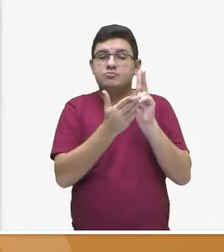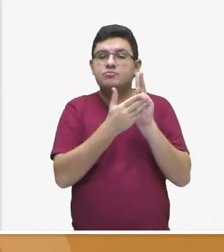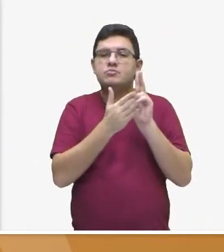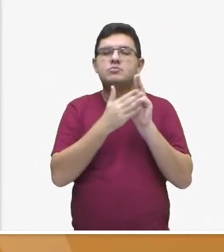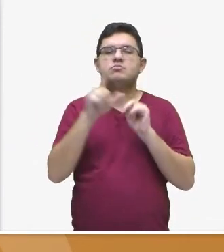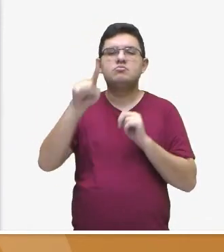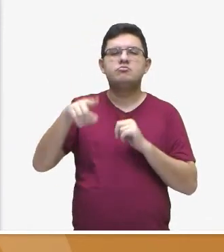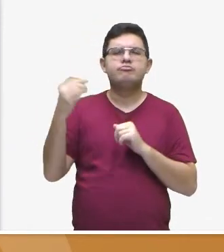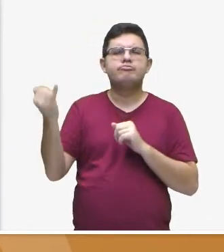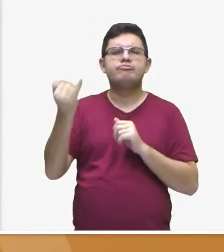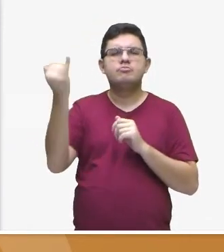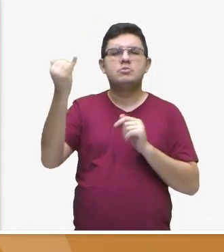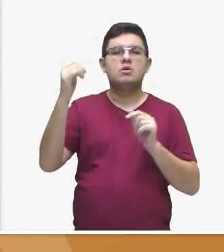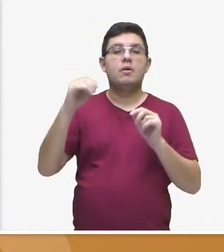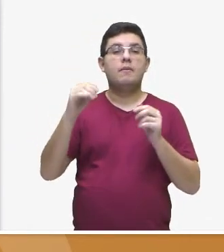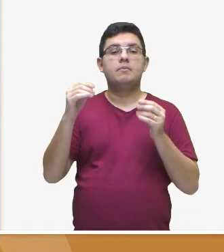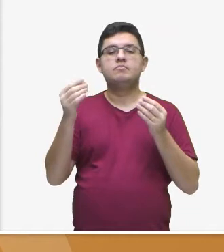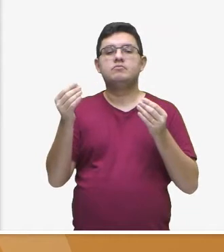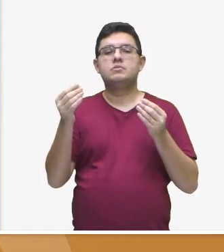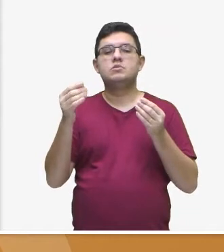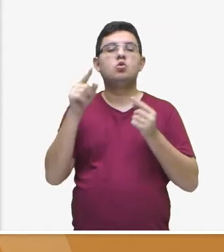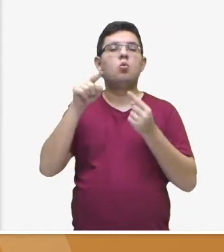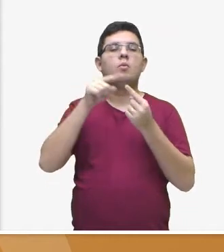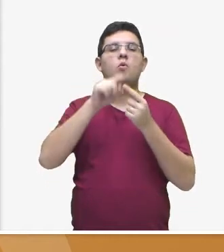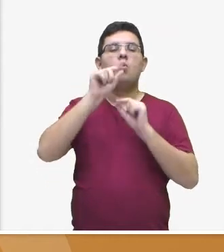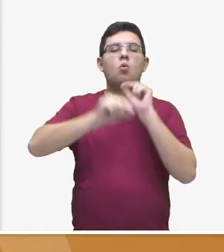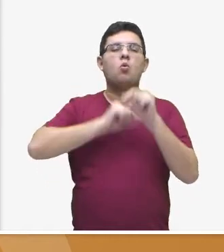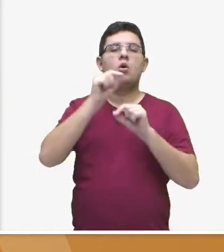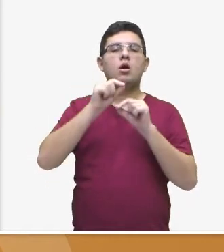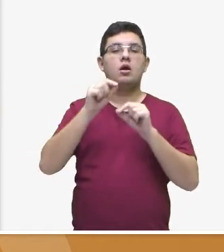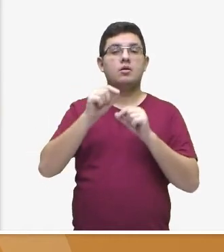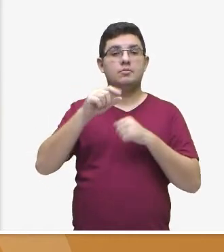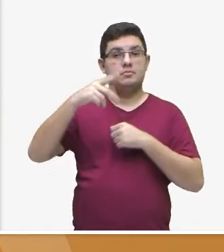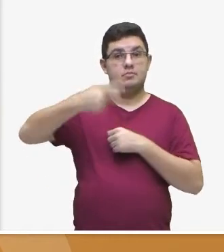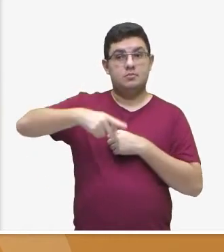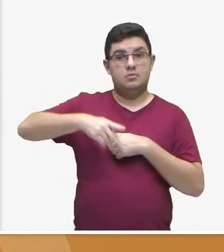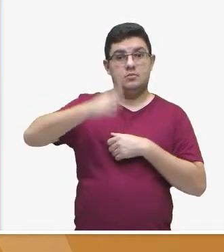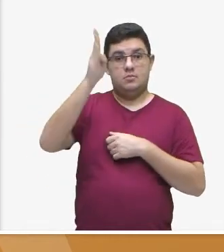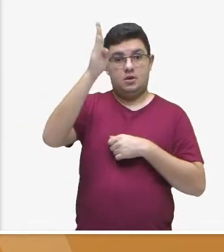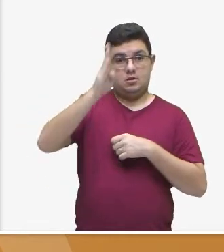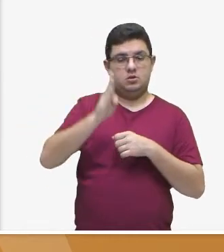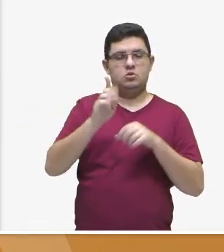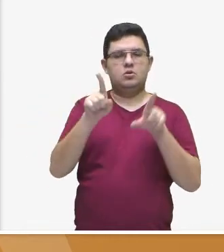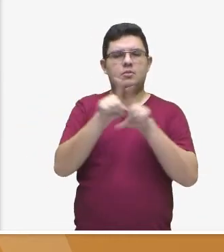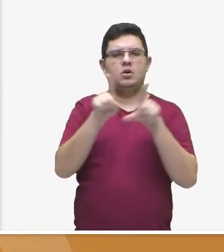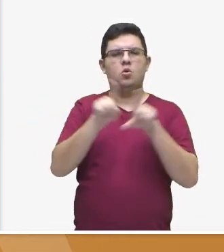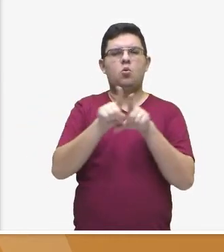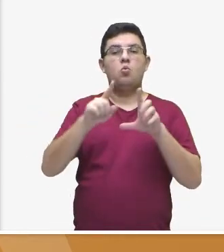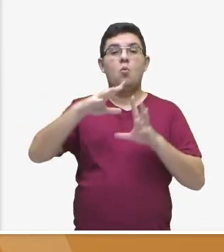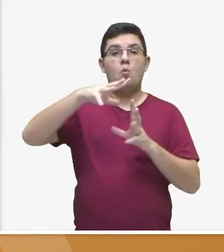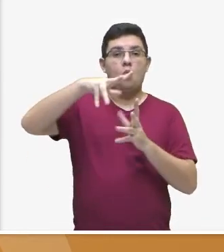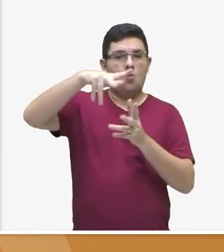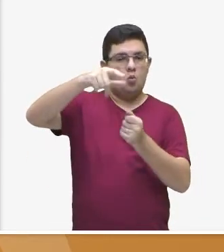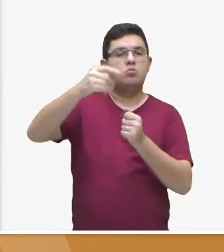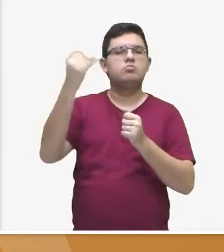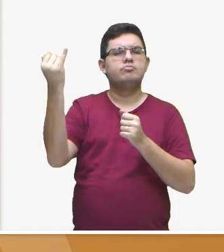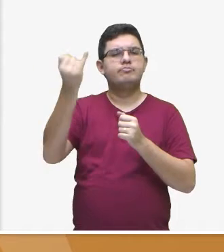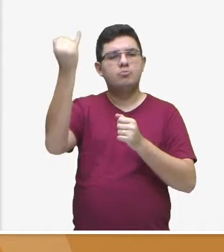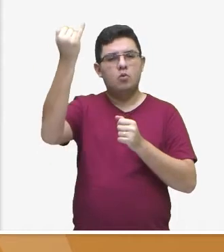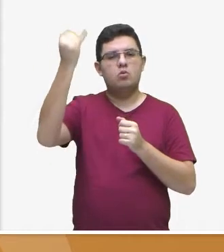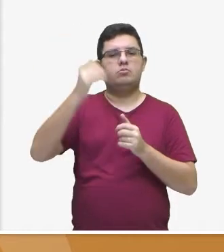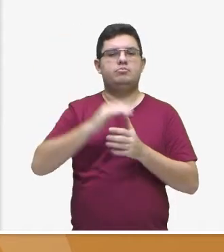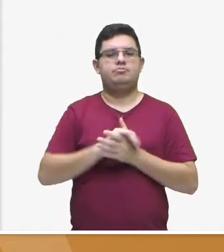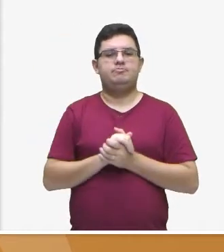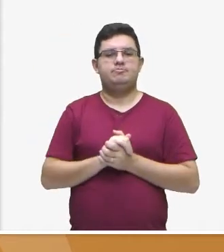né, para a civilização, não só para o Brasil, mas para a civilização do mundo, para a